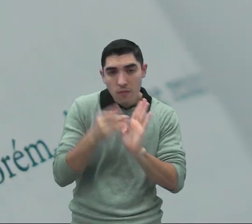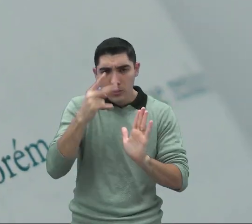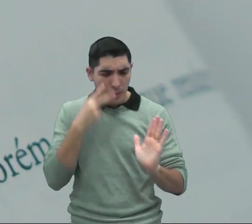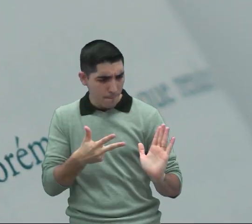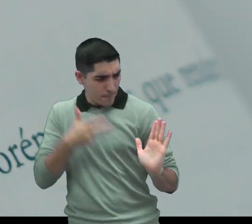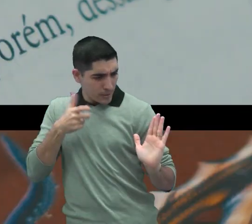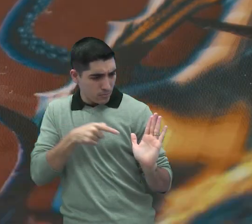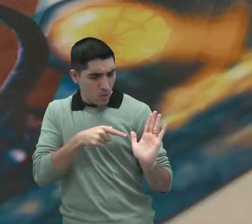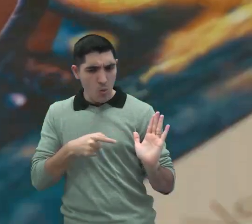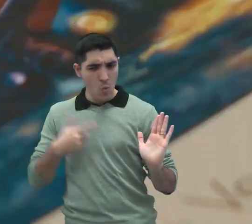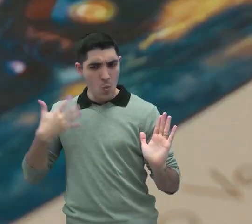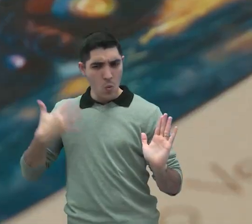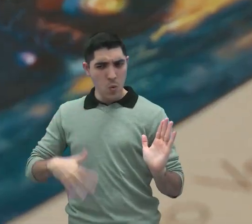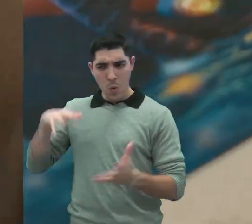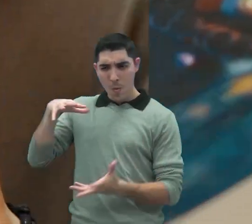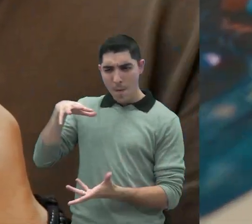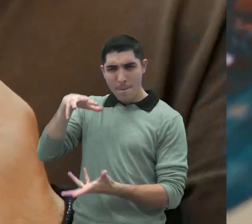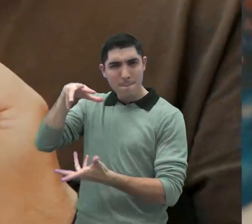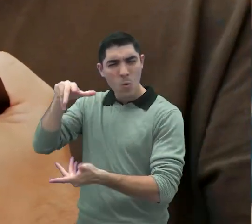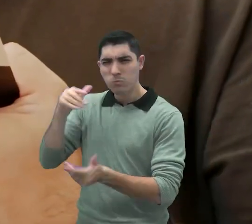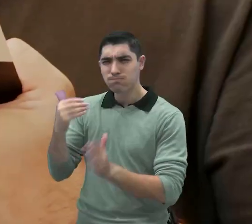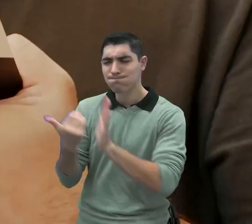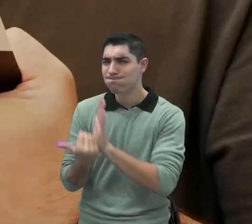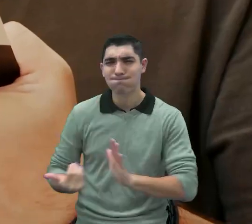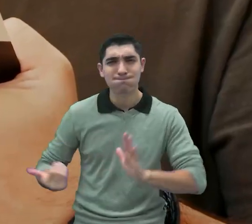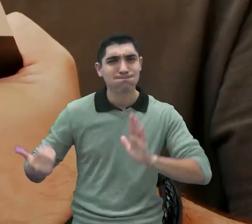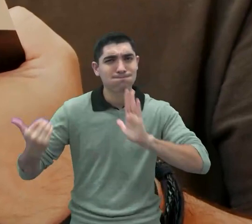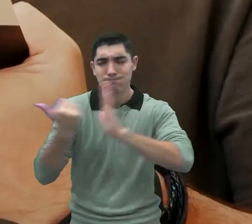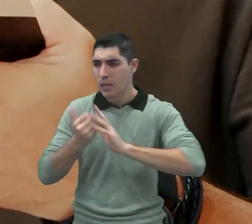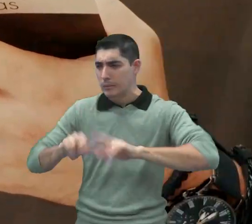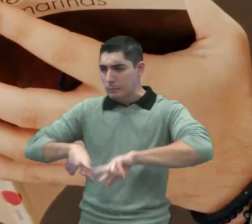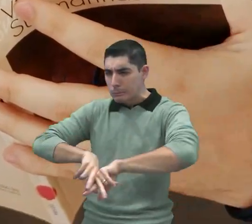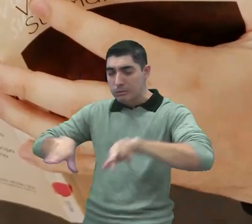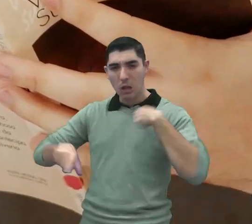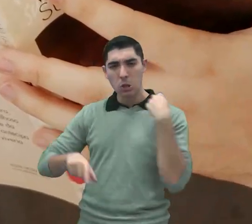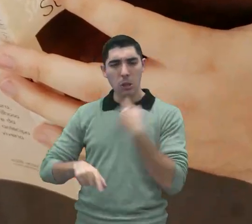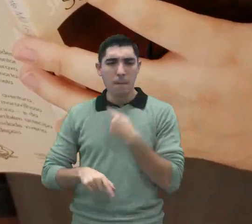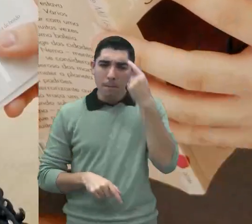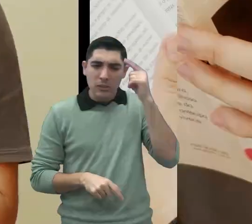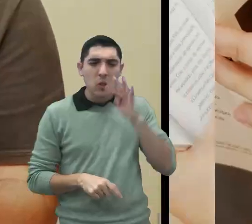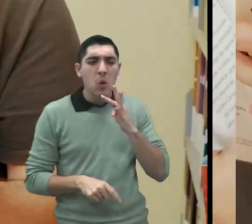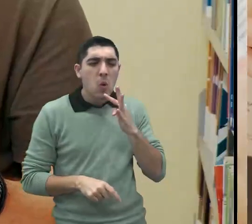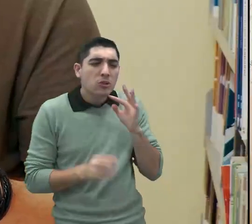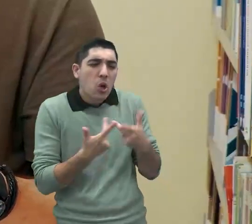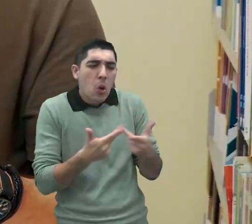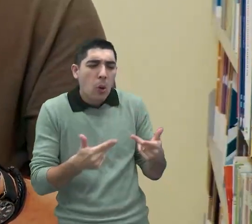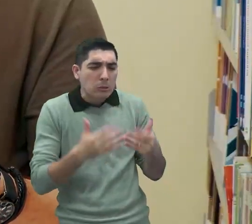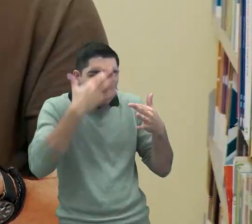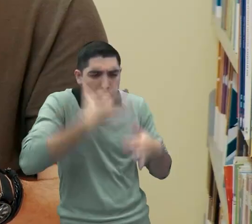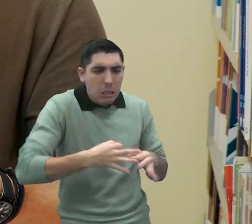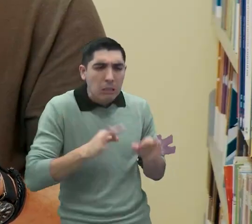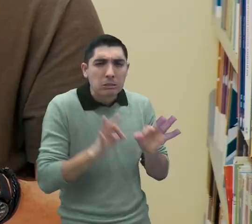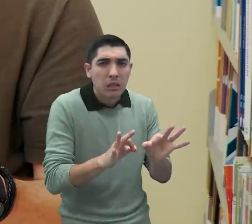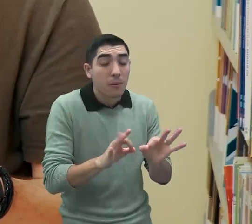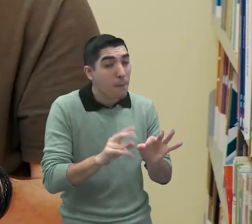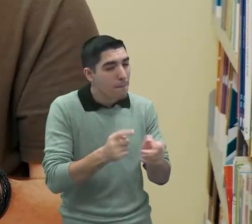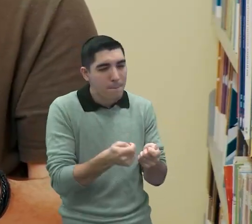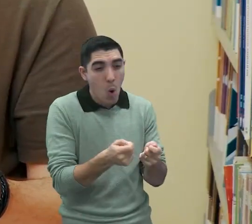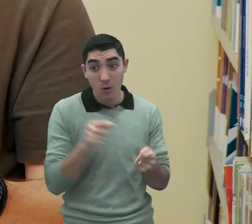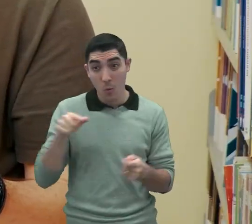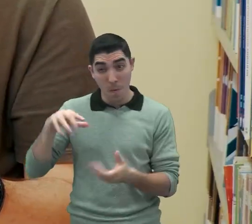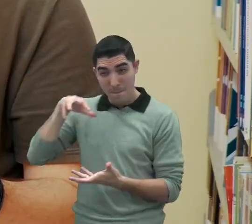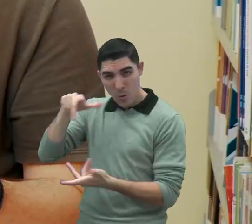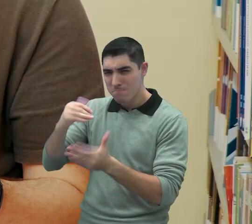é a ideia de que o mundo é muito maior do que as nossas perspectivas e certezas, e que observar esse desconhecido